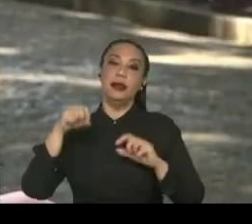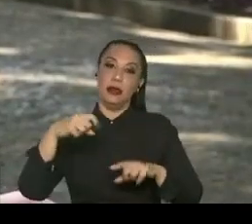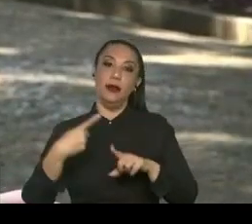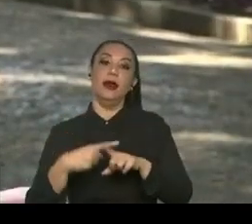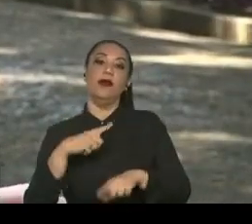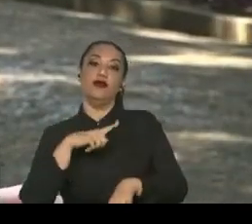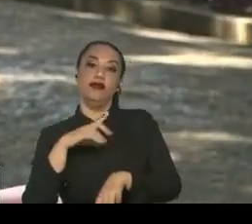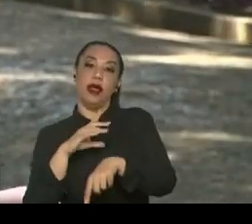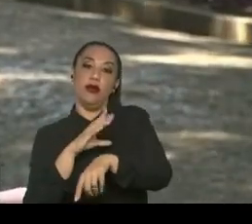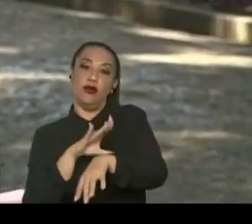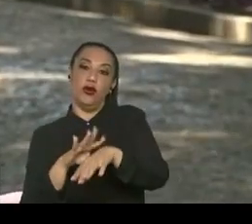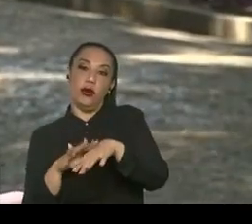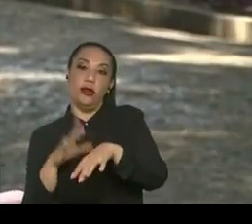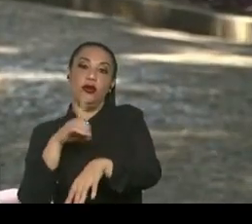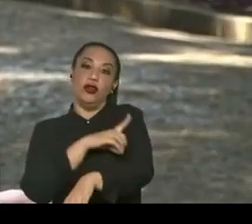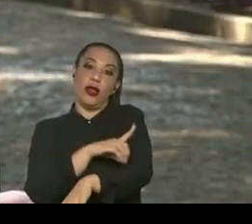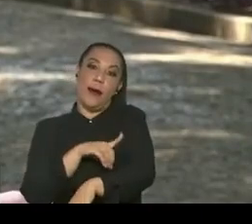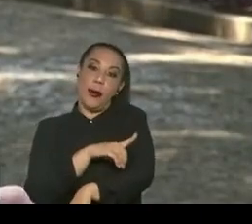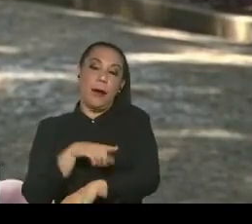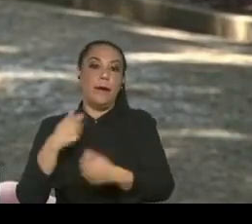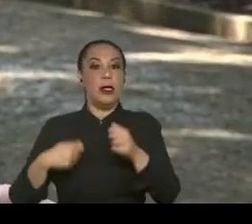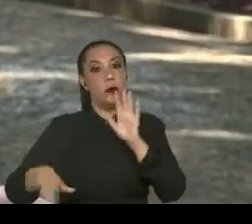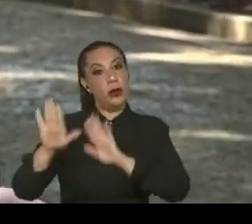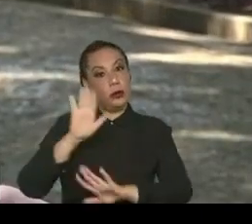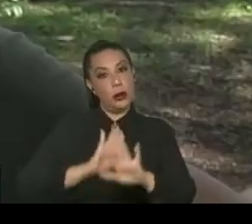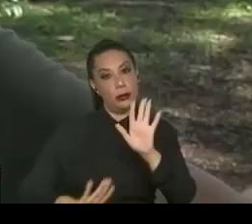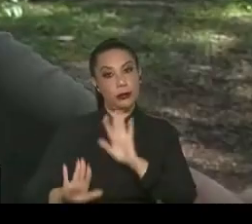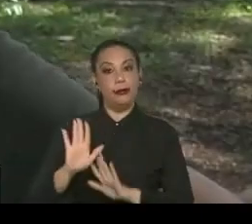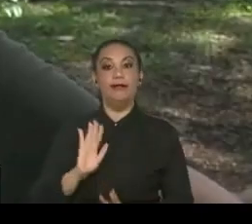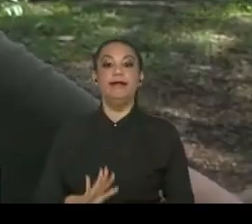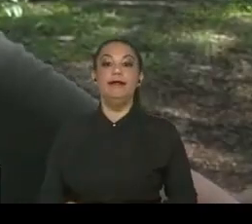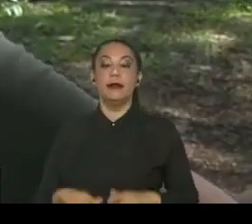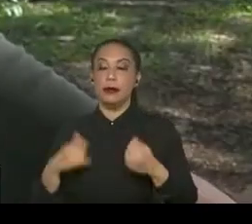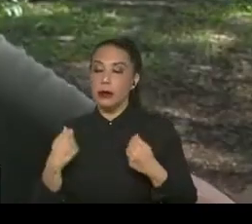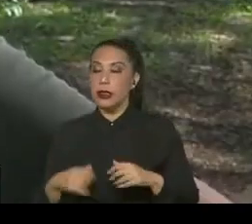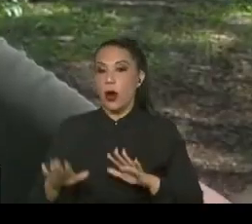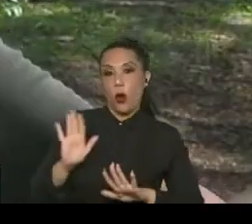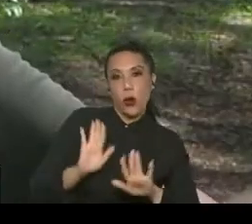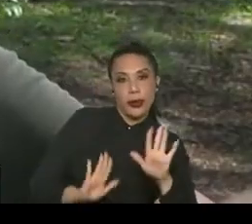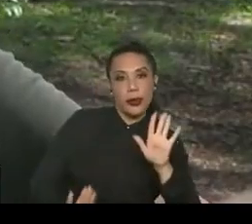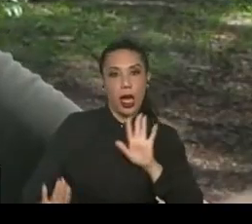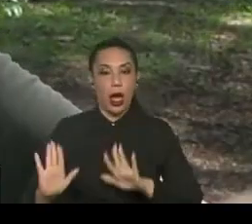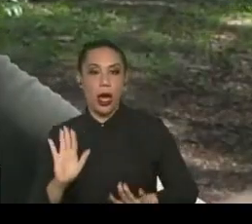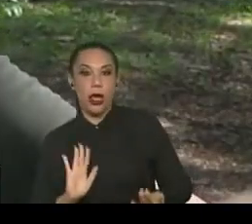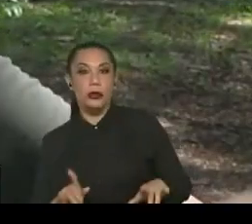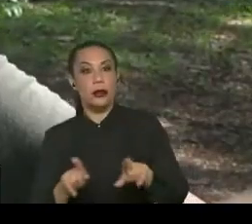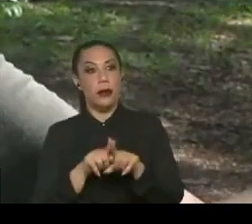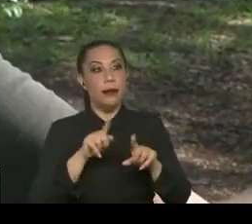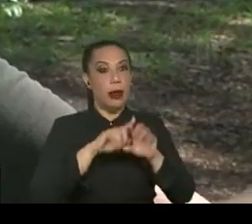diabética. Aí eu tenho que me cuidar. A gente tem que se cuidar pela gente, né,